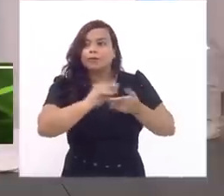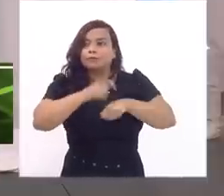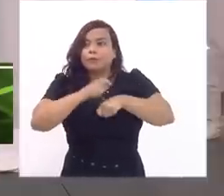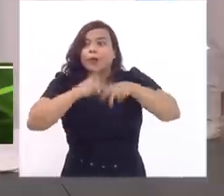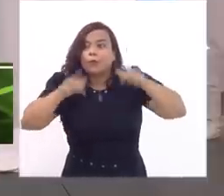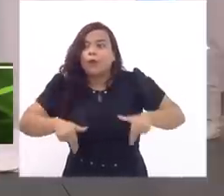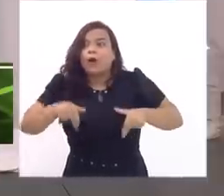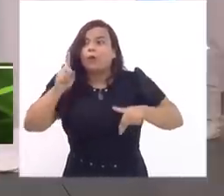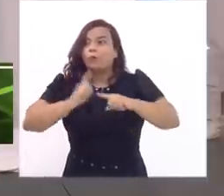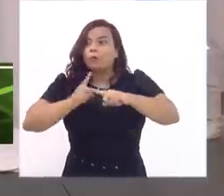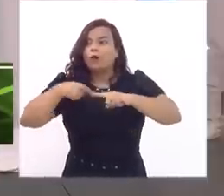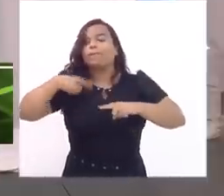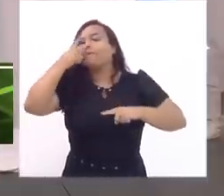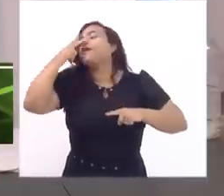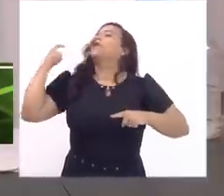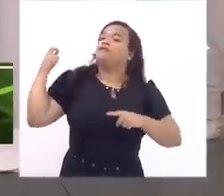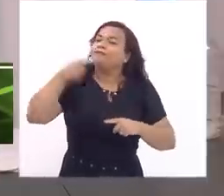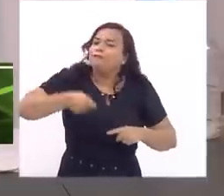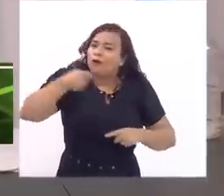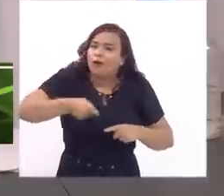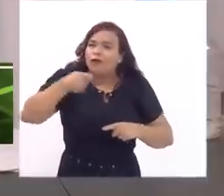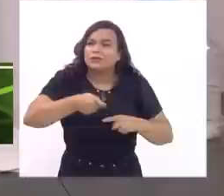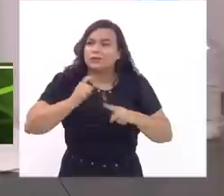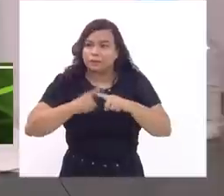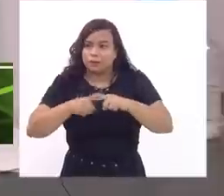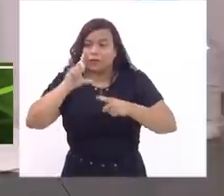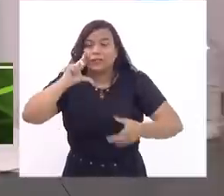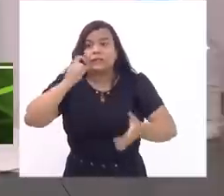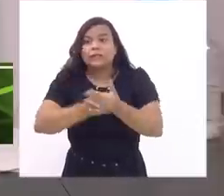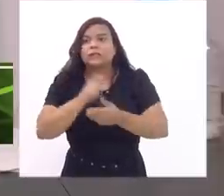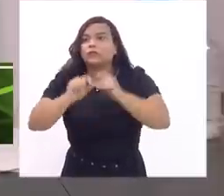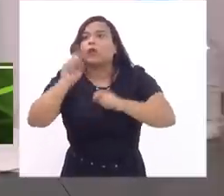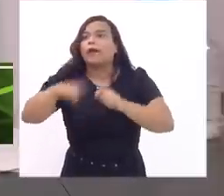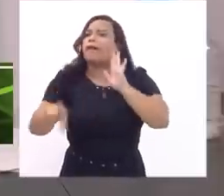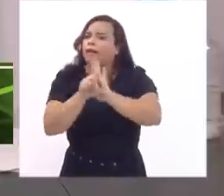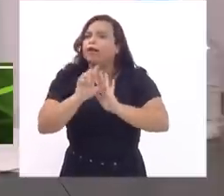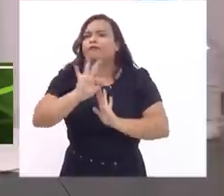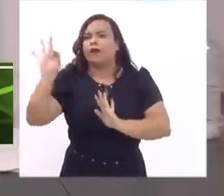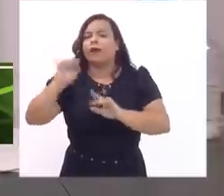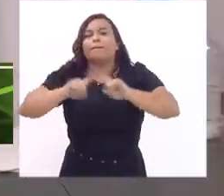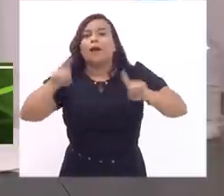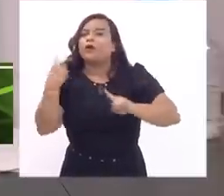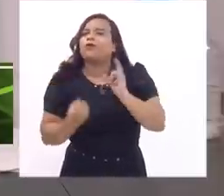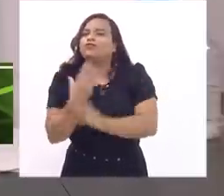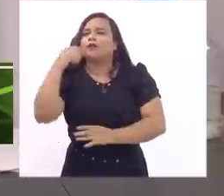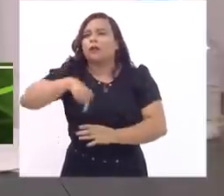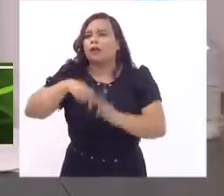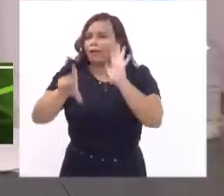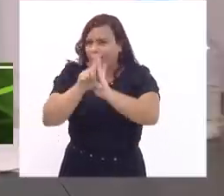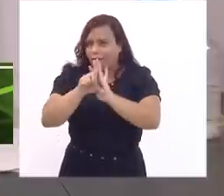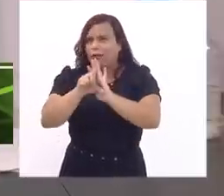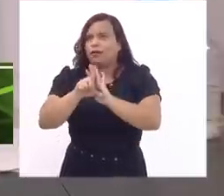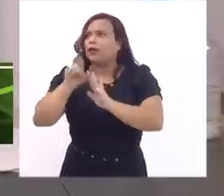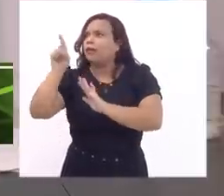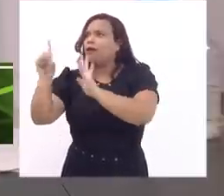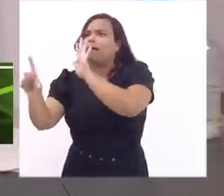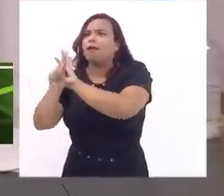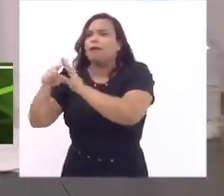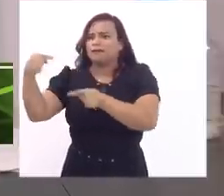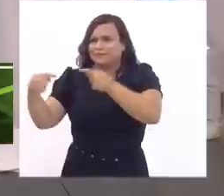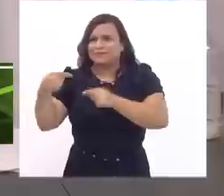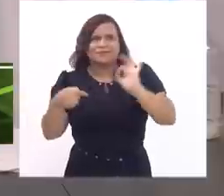porque o que define é a lei federal. Mas muitas das leis que nós criamos aqui, a legislação concorrente, não é isso, deputado Carlos